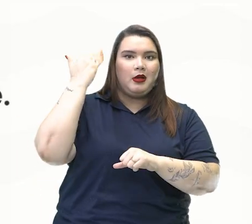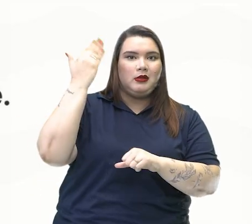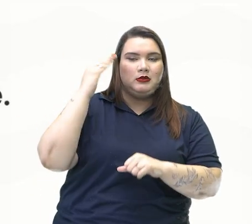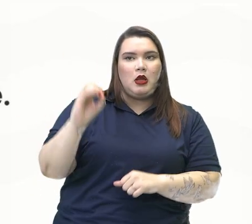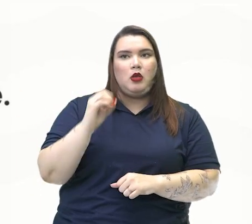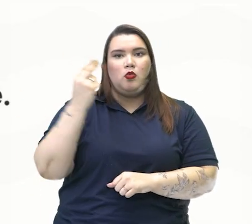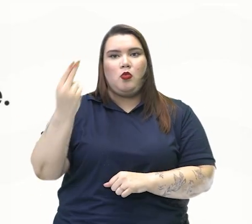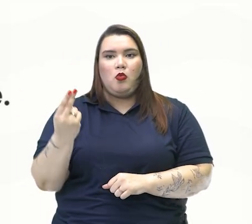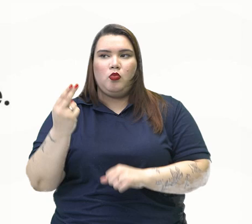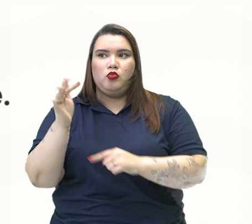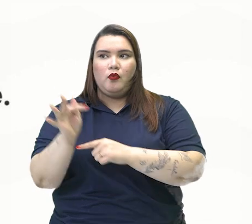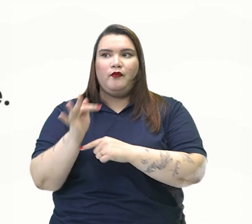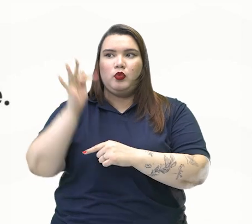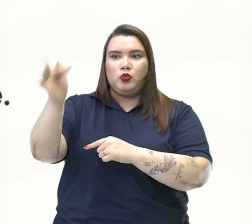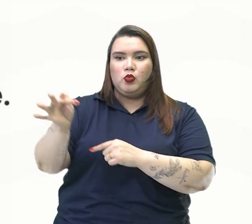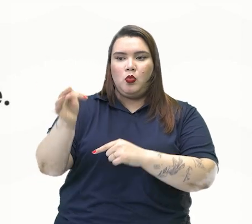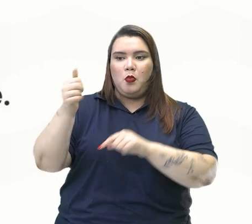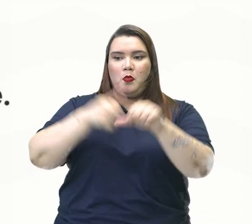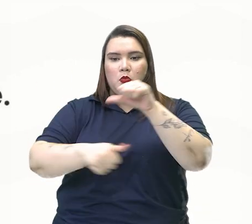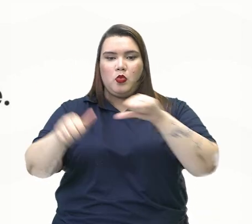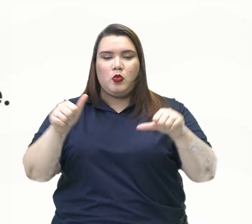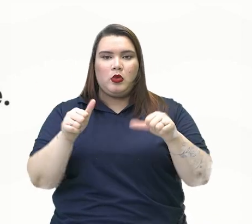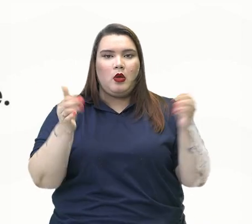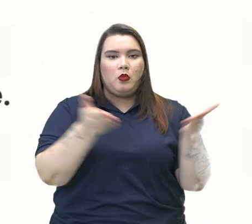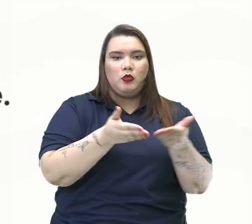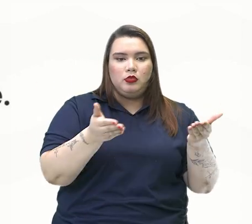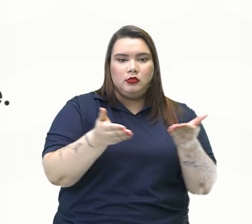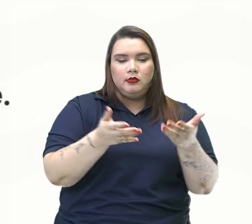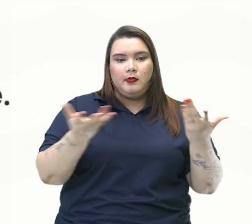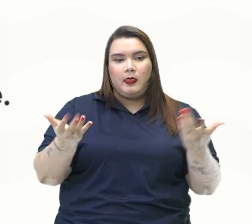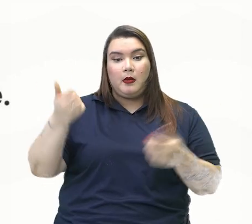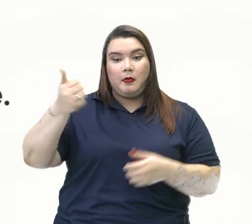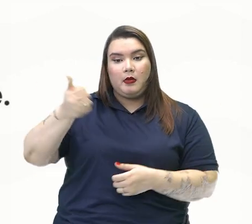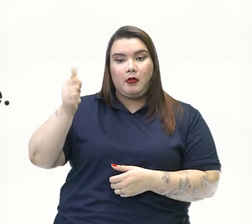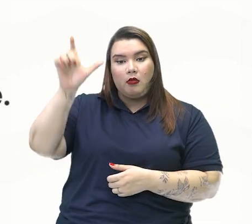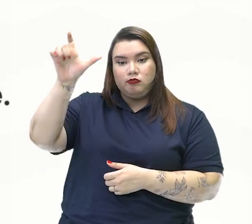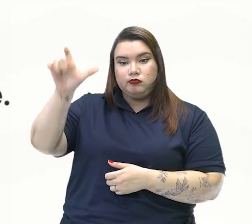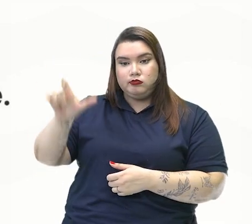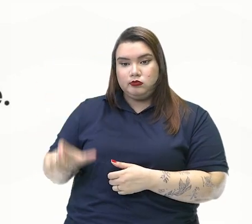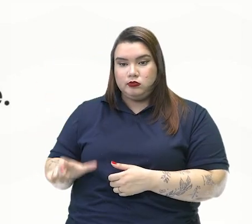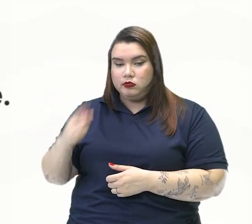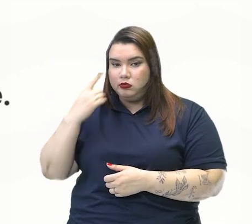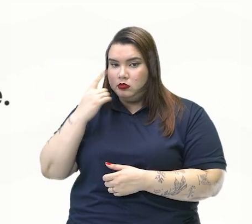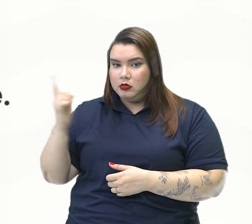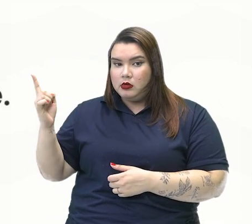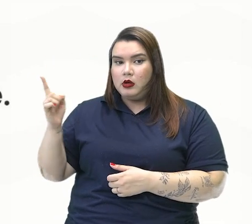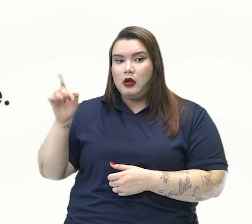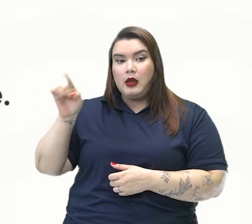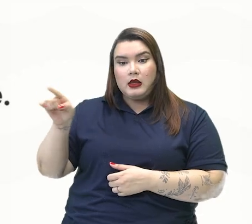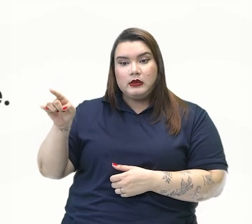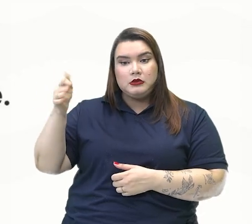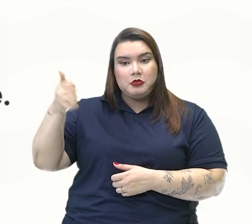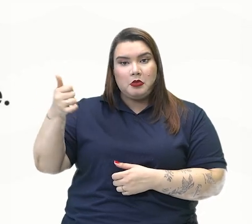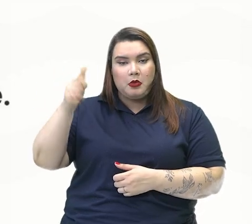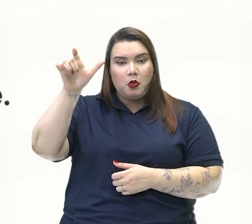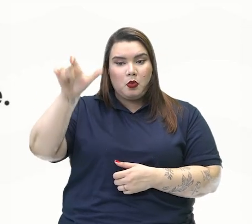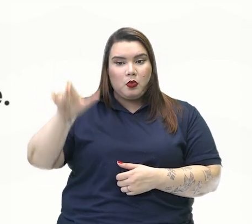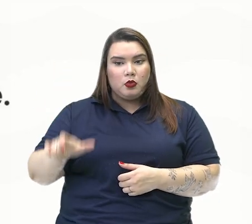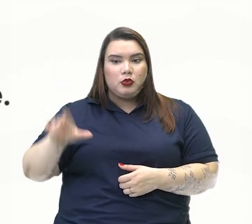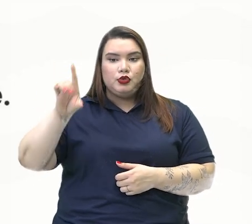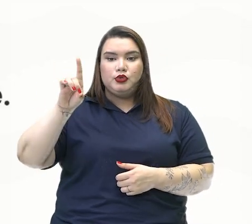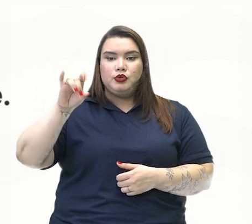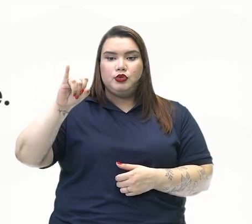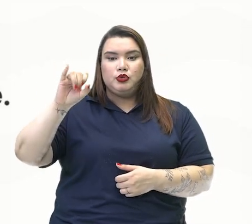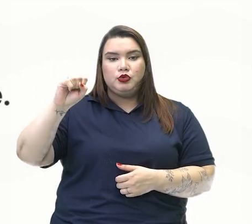aqui na primeira coluna, direct speech, né, o discurso direto. Então, I am happy, né, nós